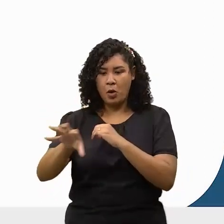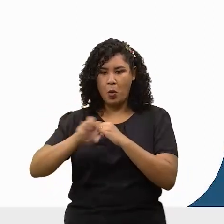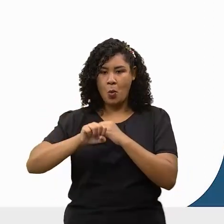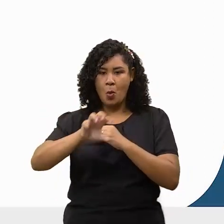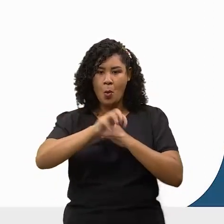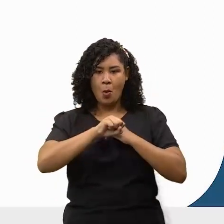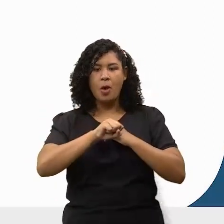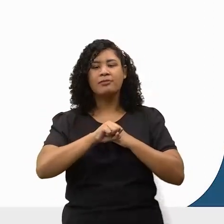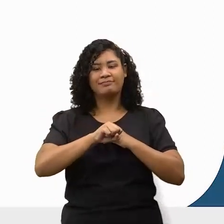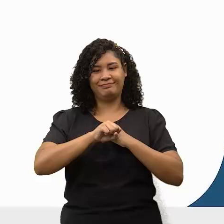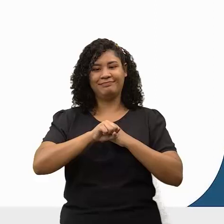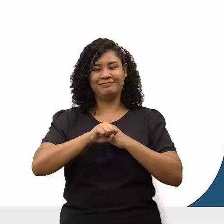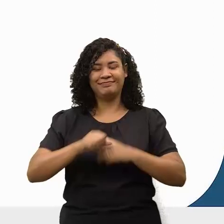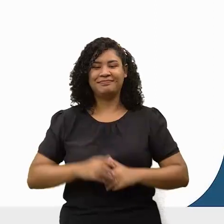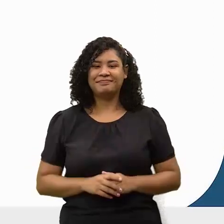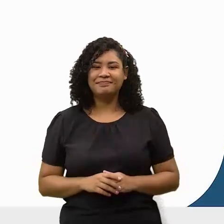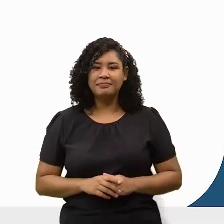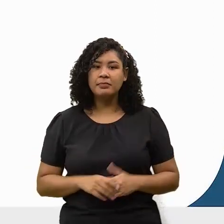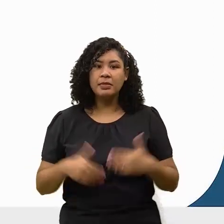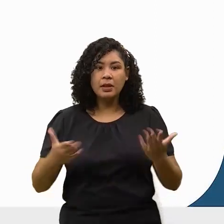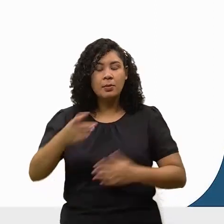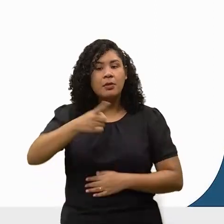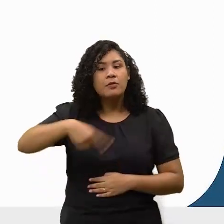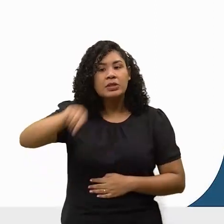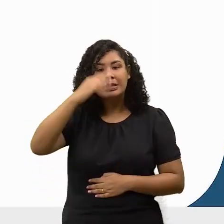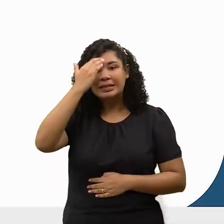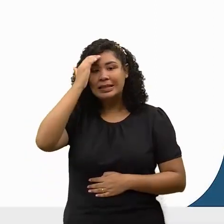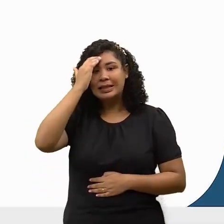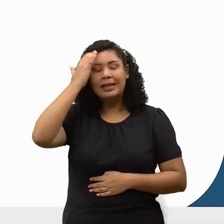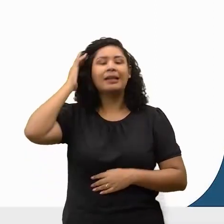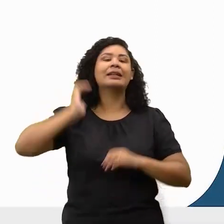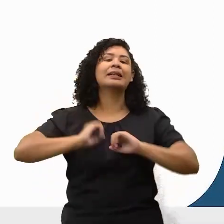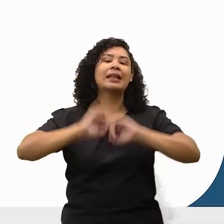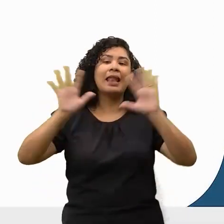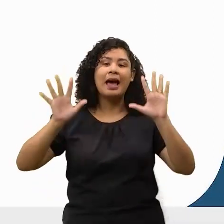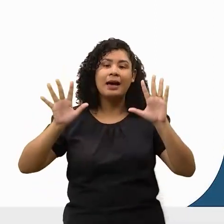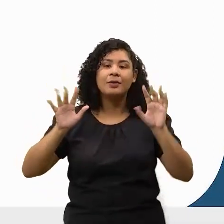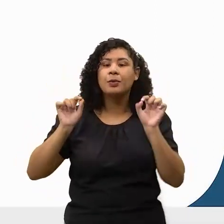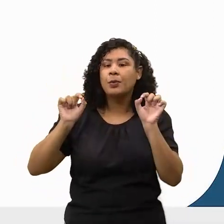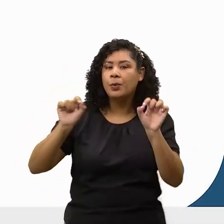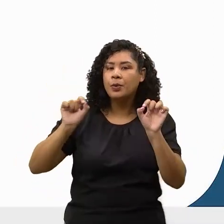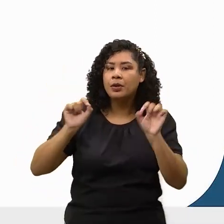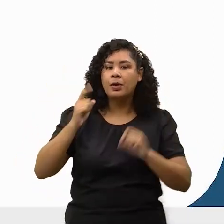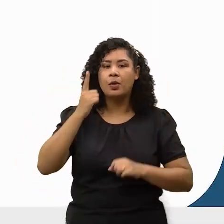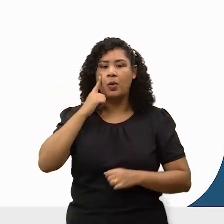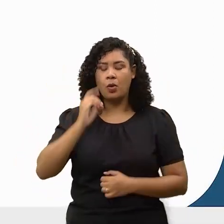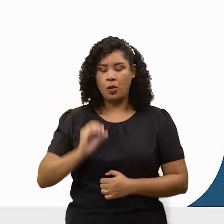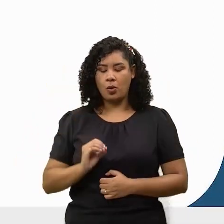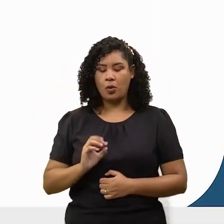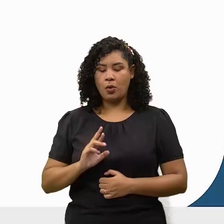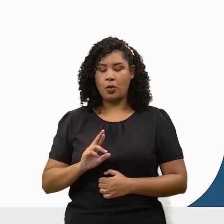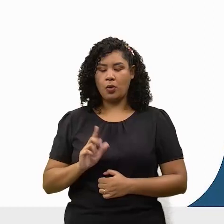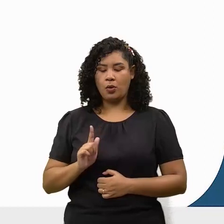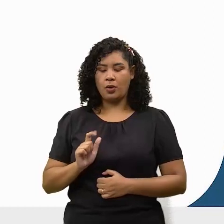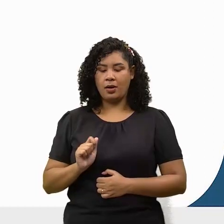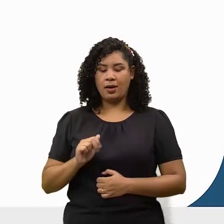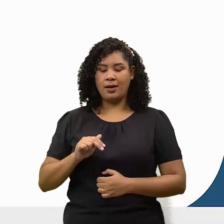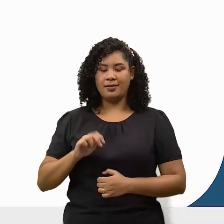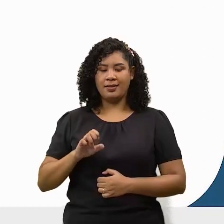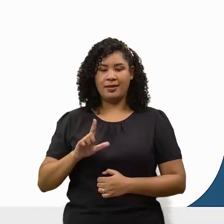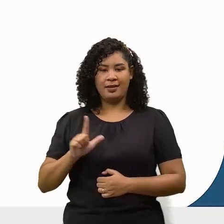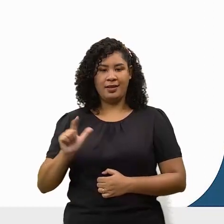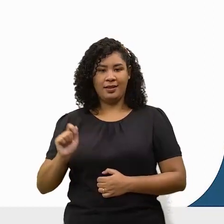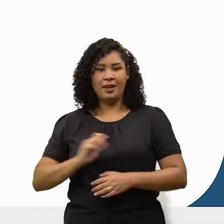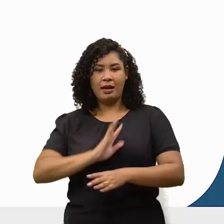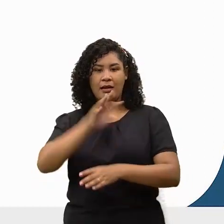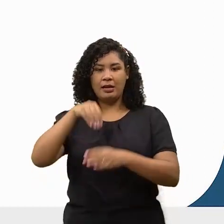Bom, pessoal, então, ó, que fique claro, as organelas são pequenas estruturas nas células